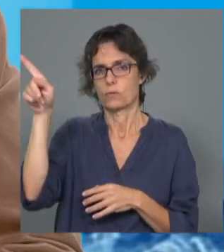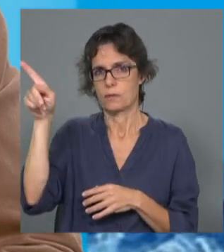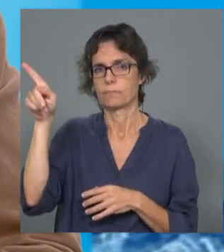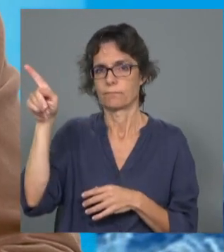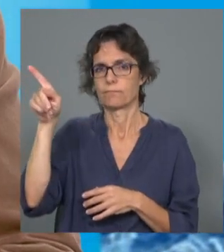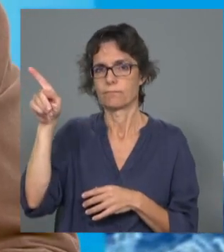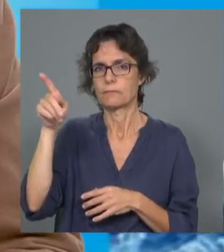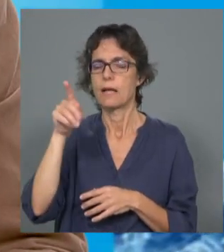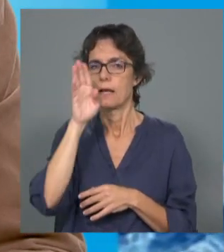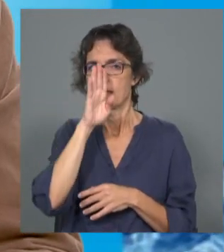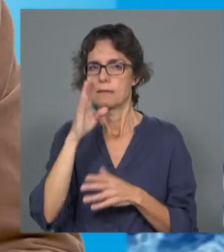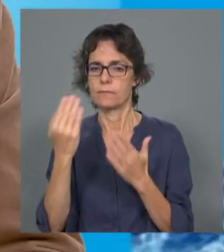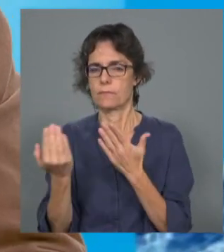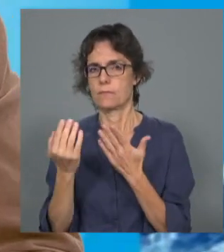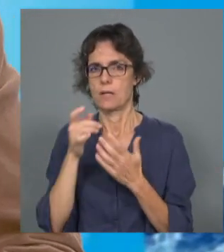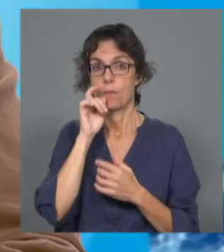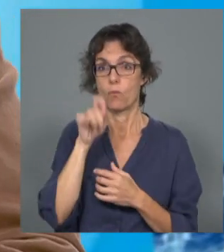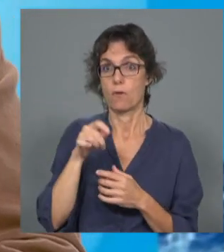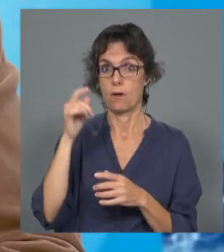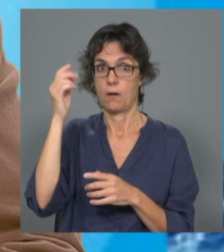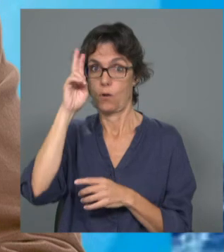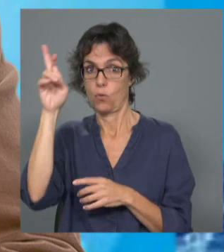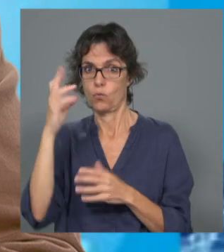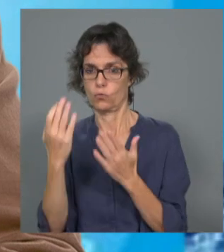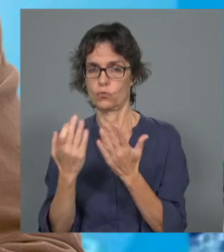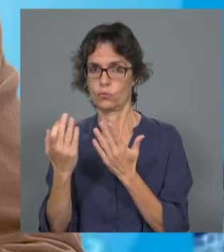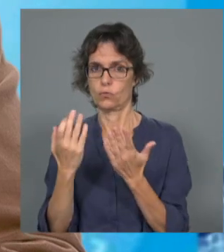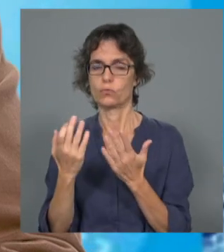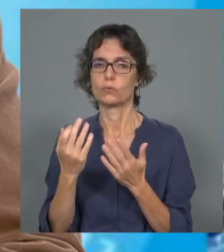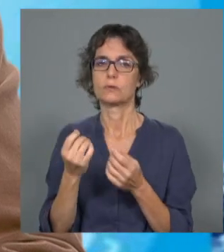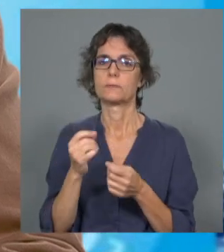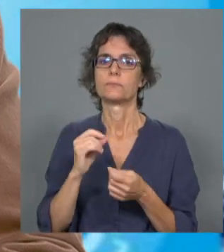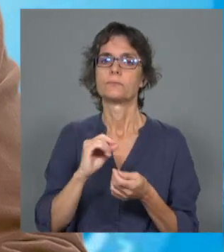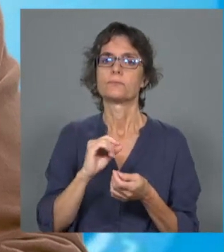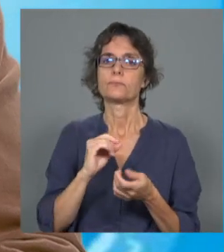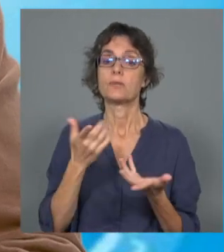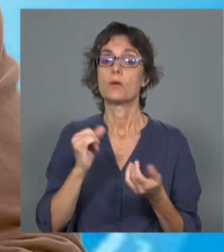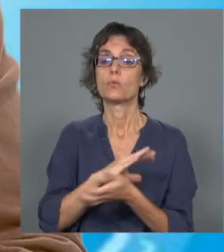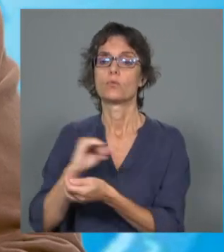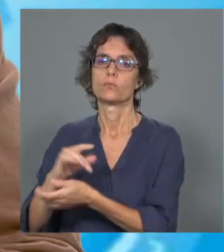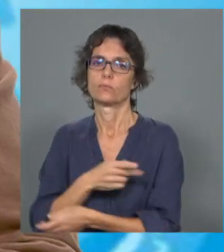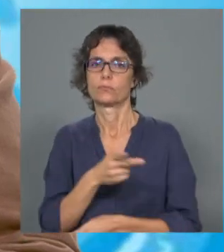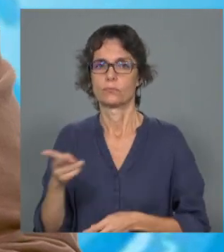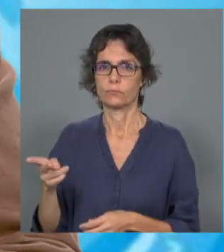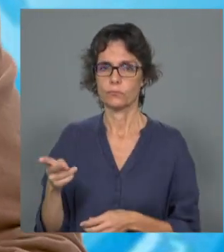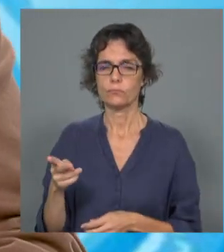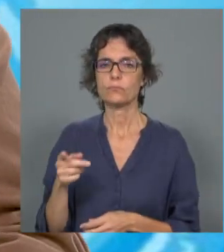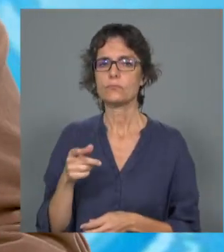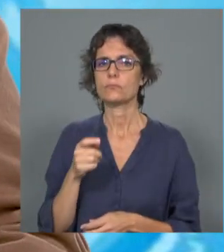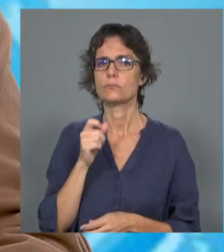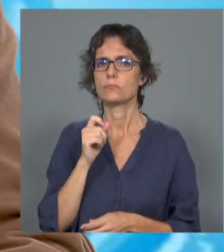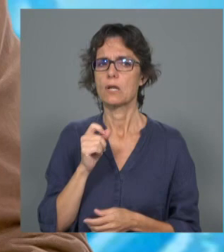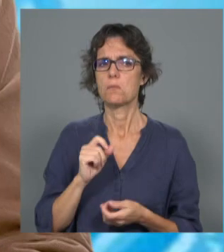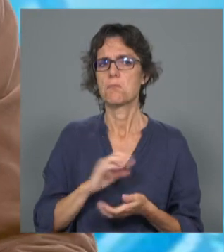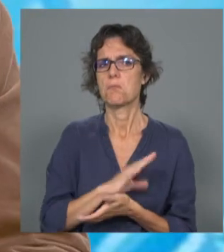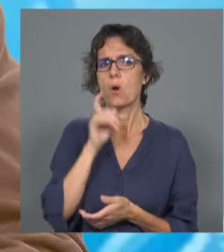vemos isso comparando os média dos dois países. Os média da Ucrânia mostram, talvez a palavra-chave seja confiança,